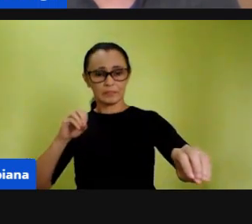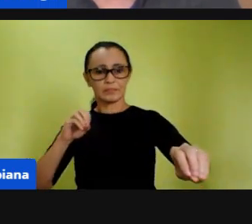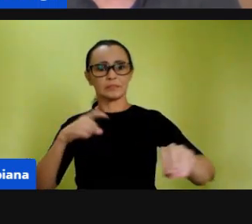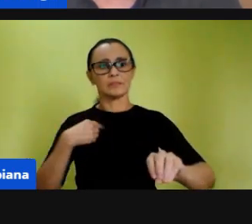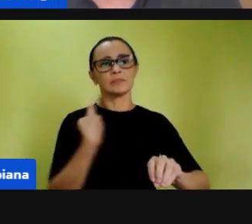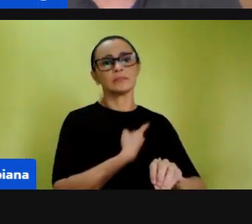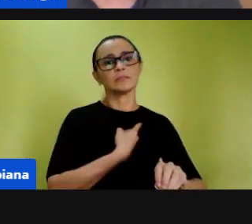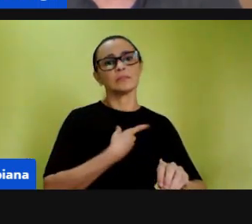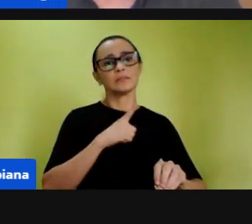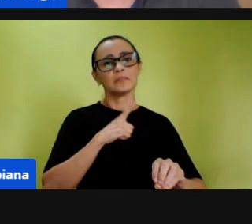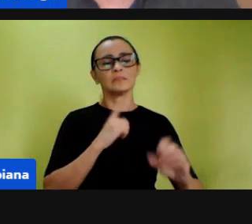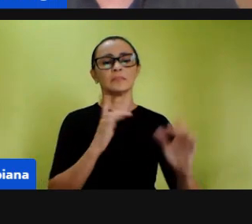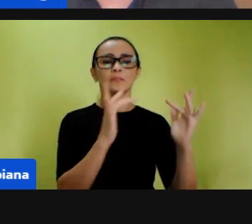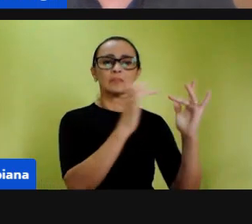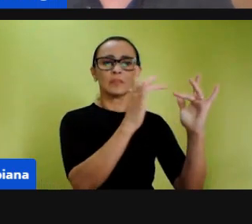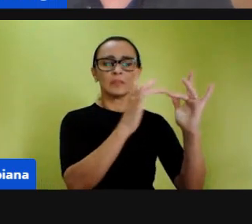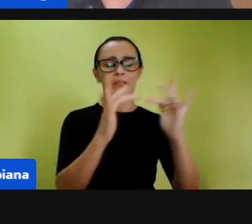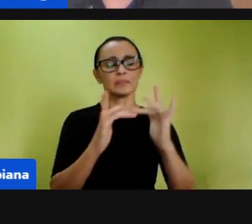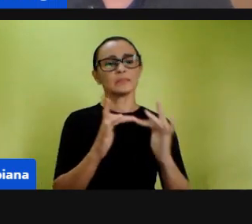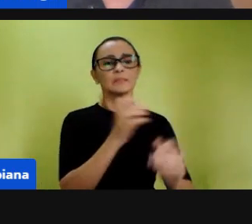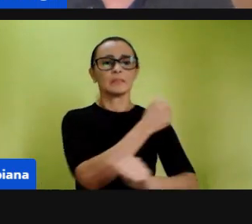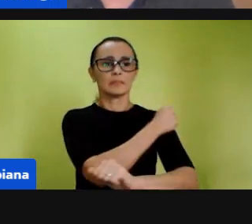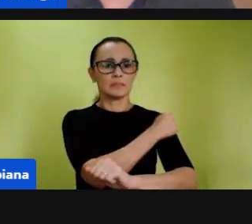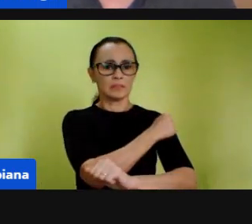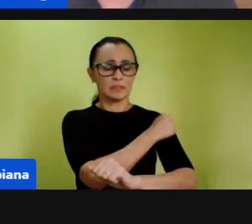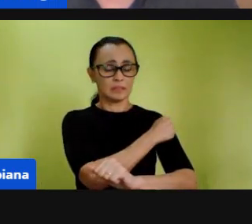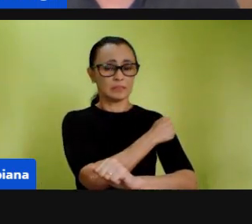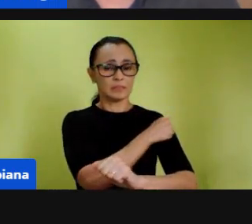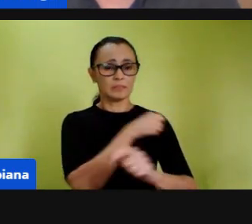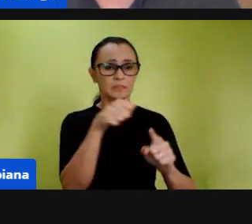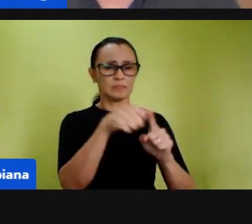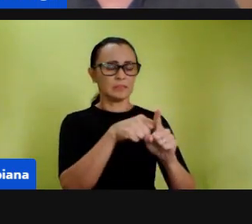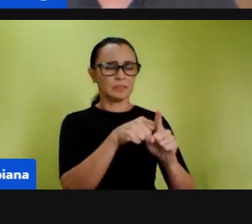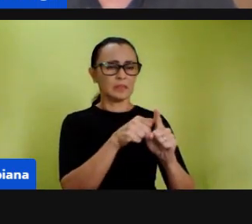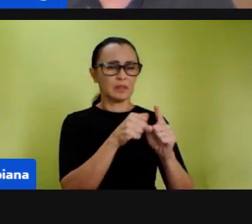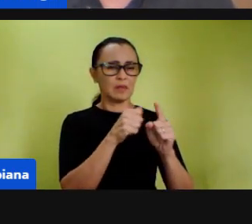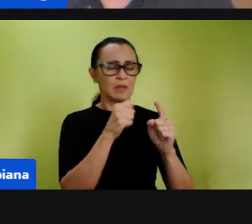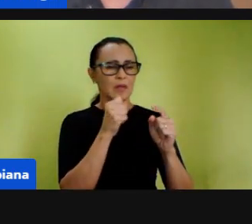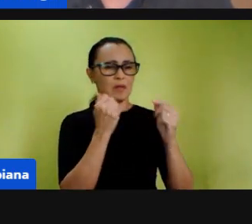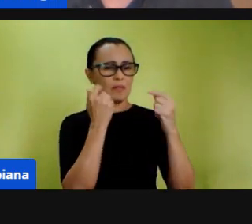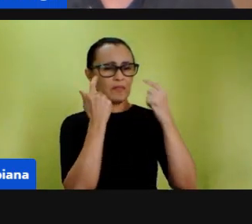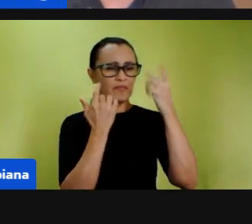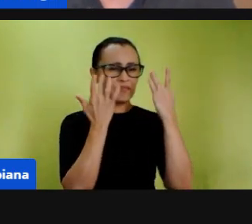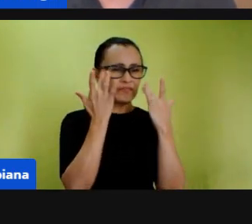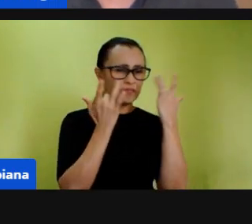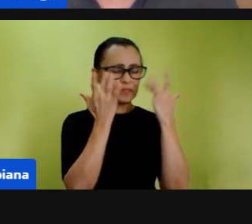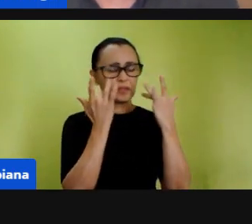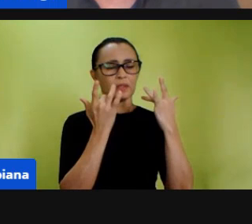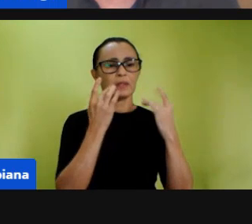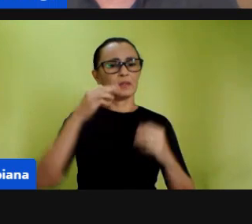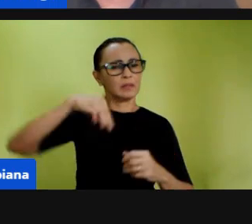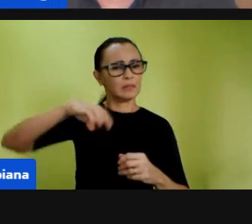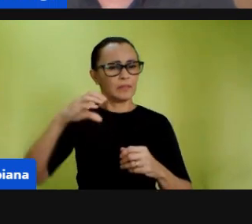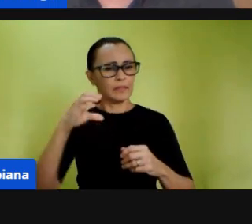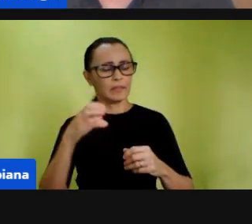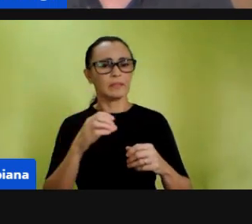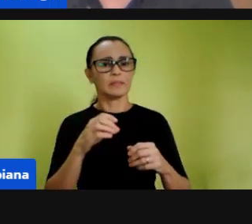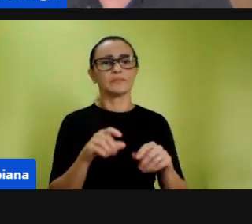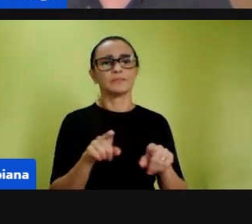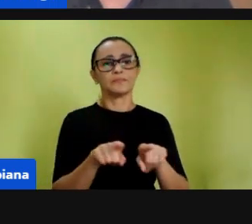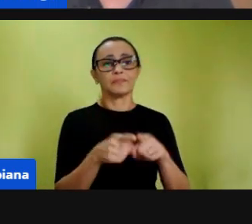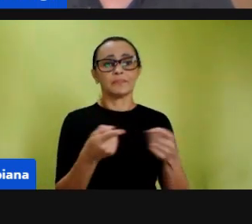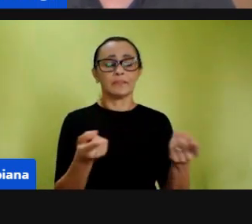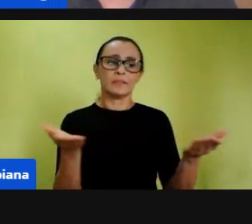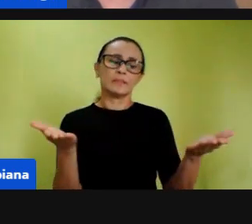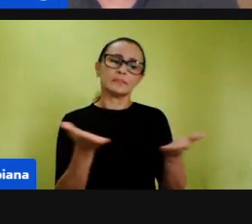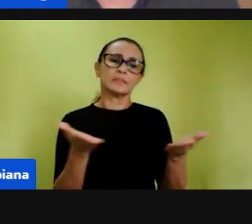alunos, principalmente ali fevereiro e março. Já no ano de 2021, nós tivemos uma outra